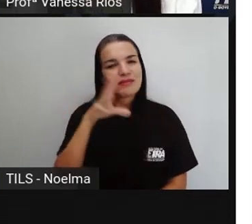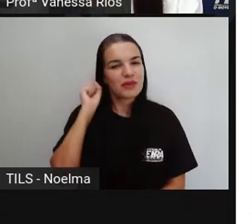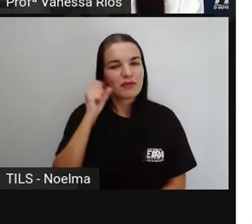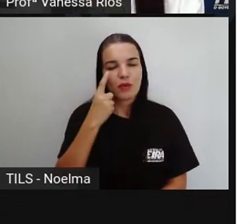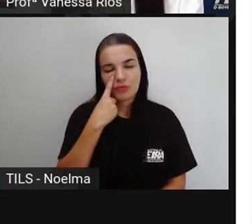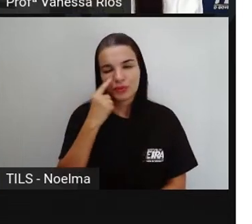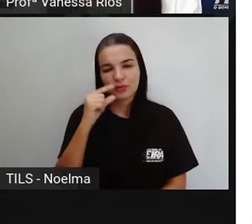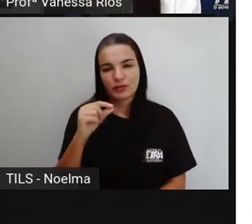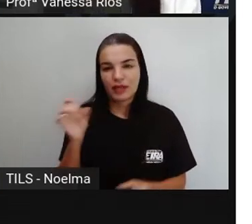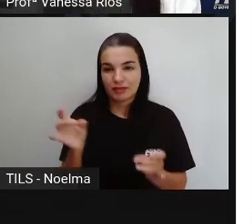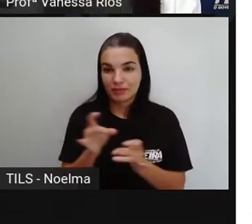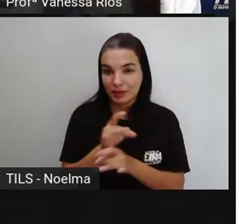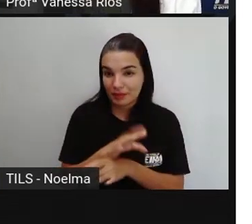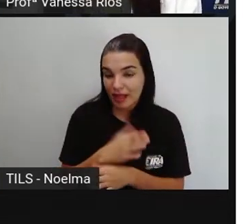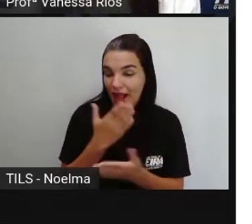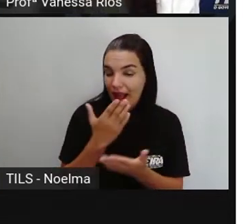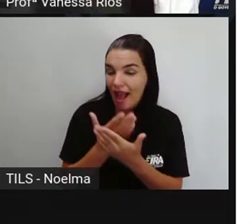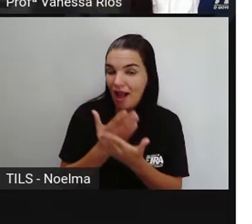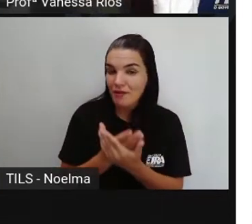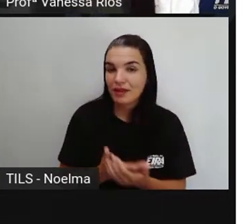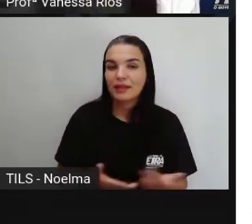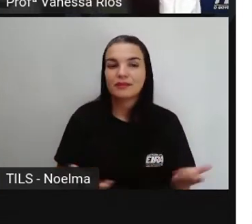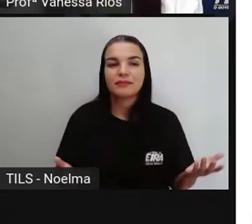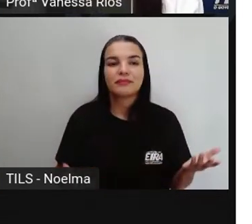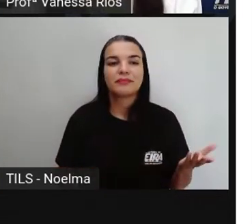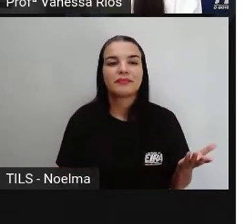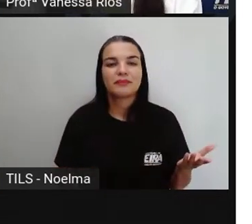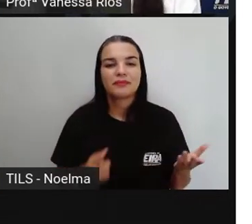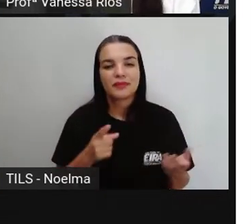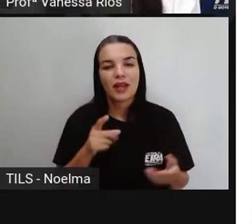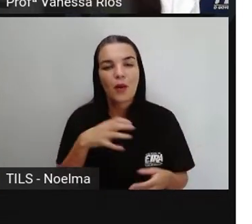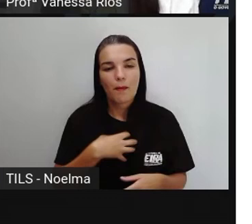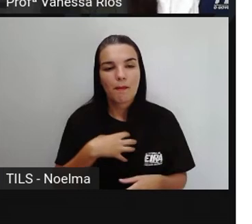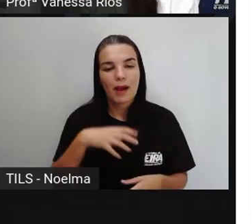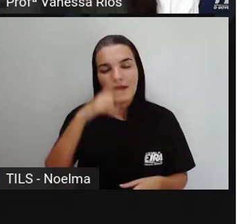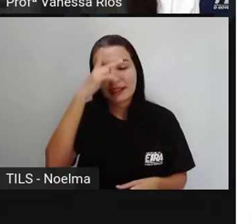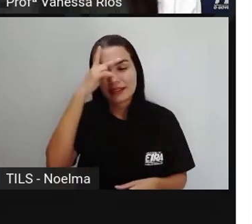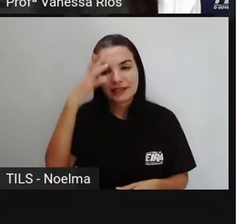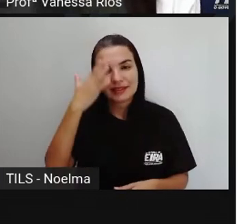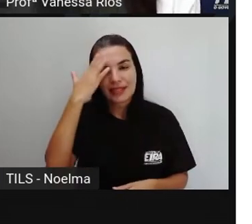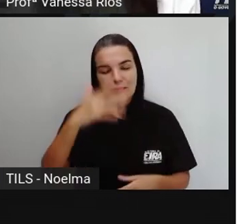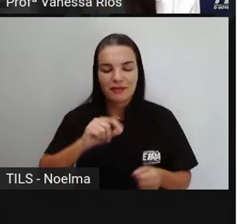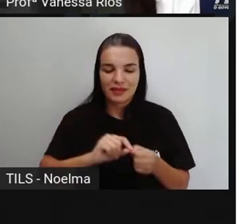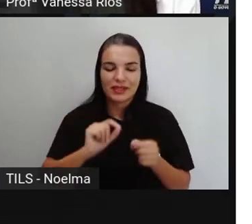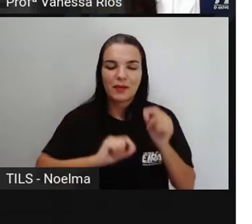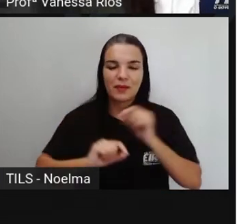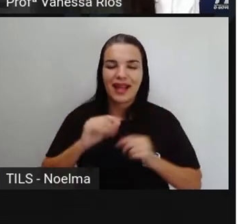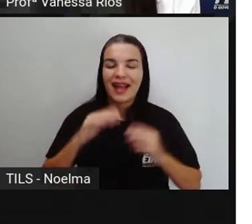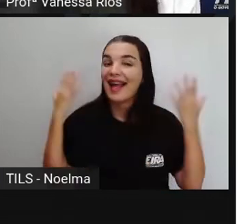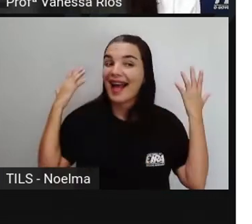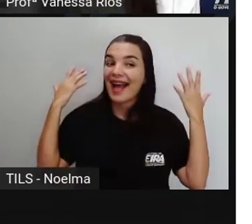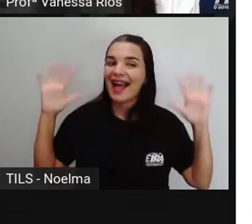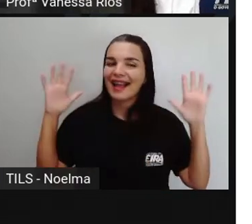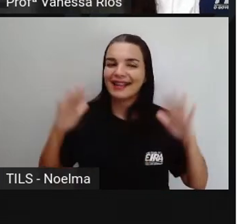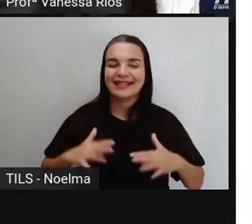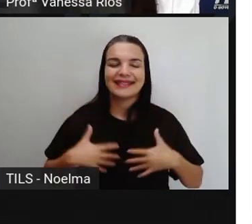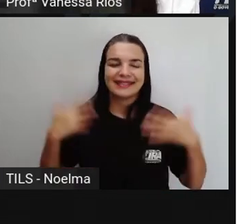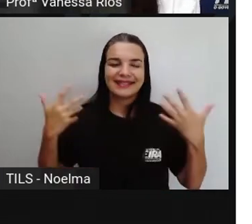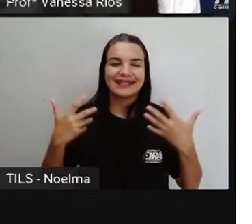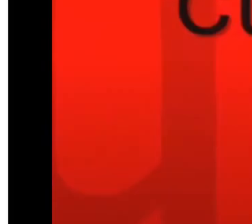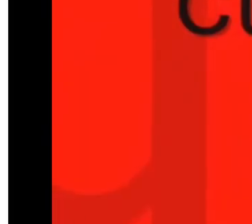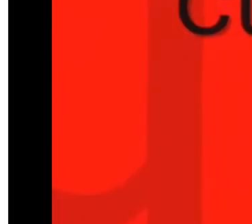gente finalizar esta aula, né, com aquilo que o baiano mais sabe fazer, que é ser alegre e ser